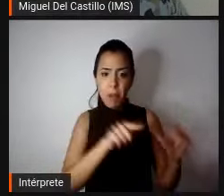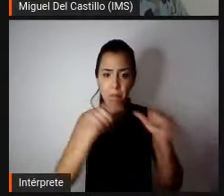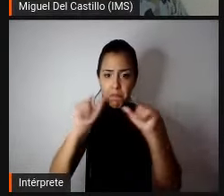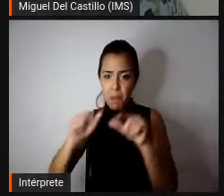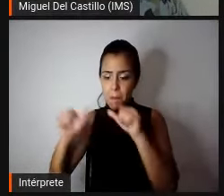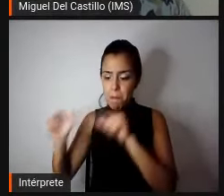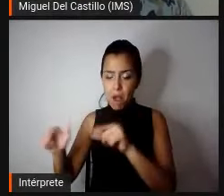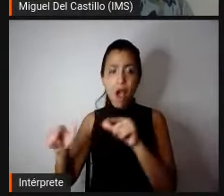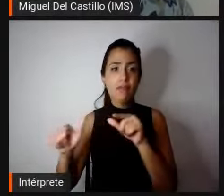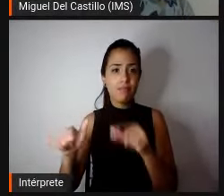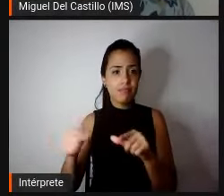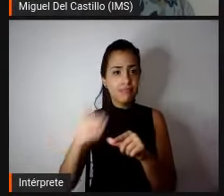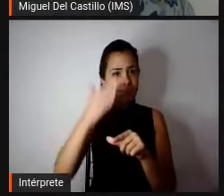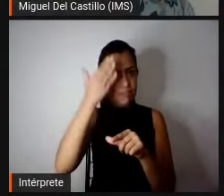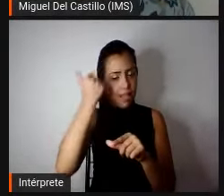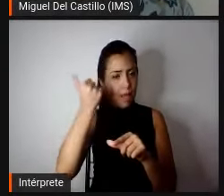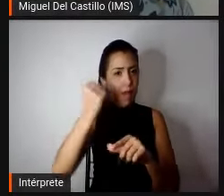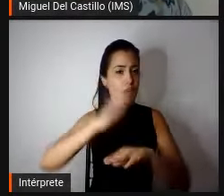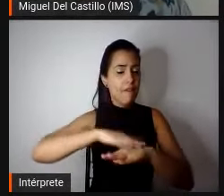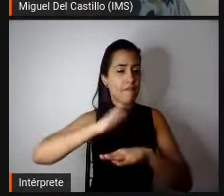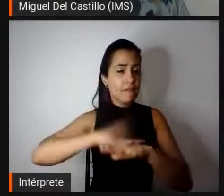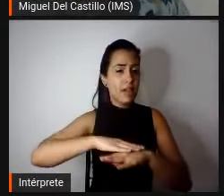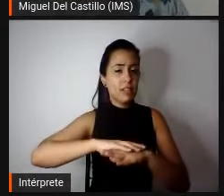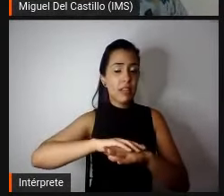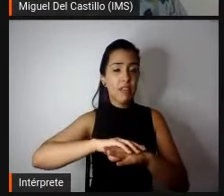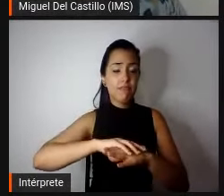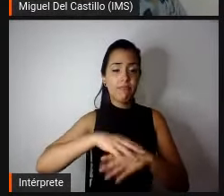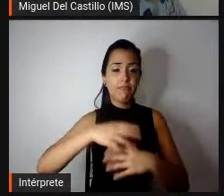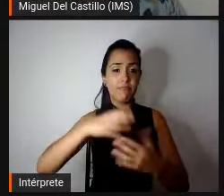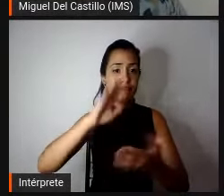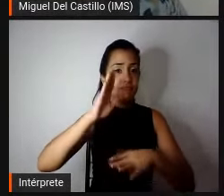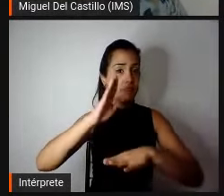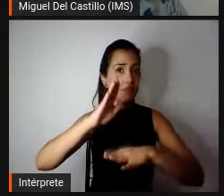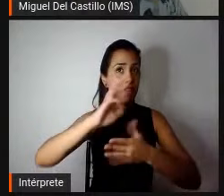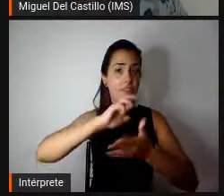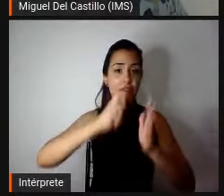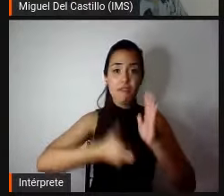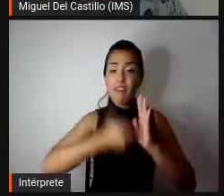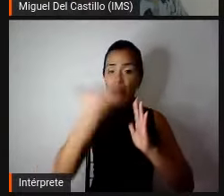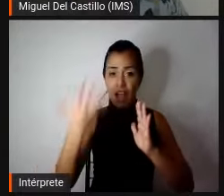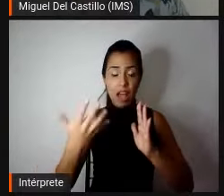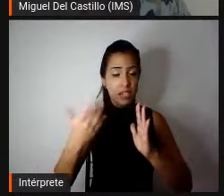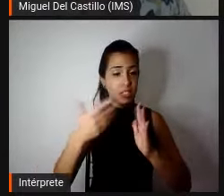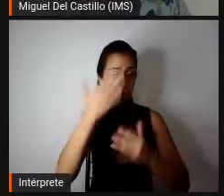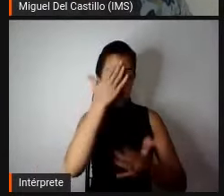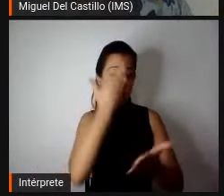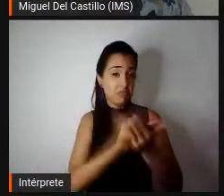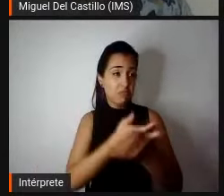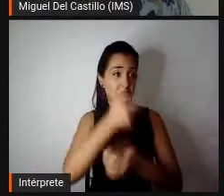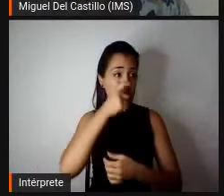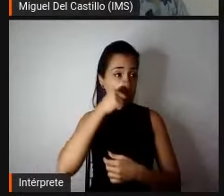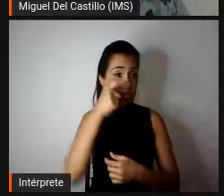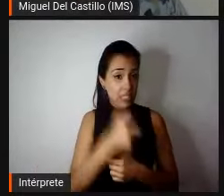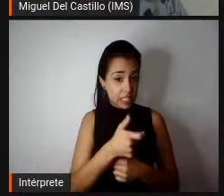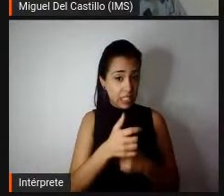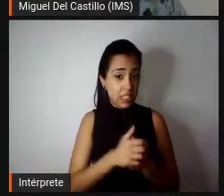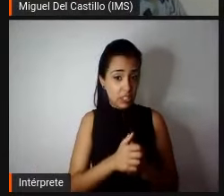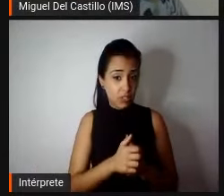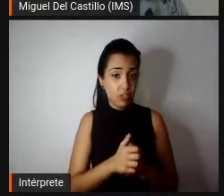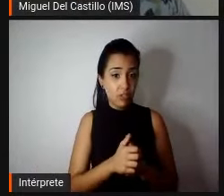fazer uma série que eu acho que poderia ser muito interessante. É um